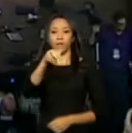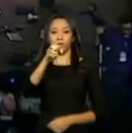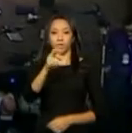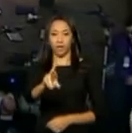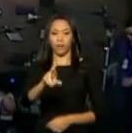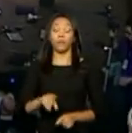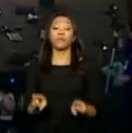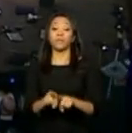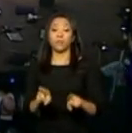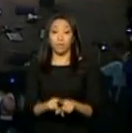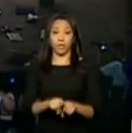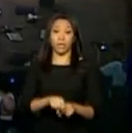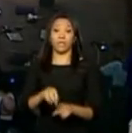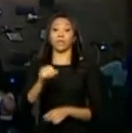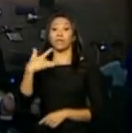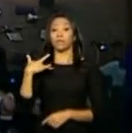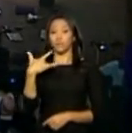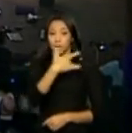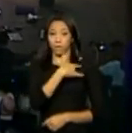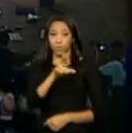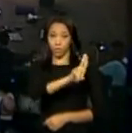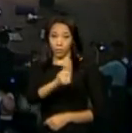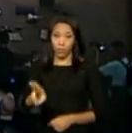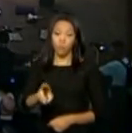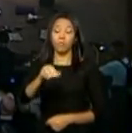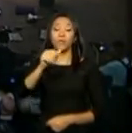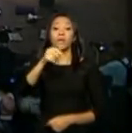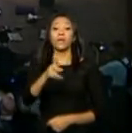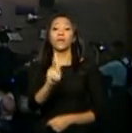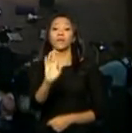Da Saúde, Arthur Chioro.